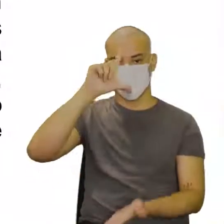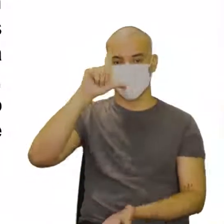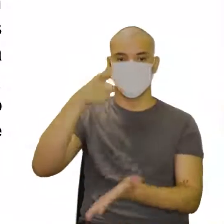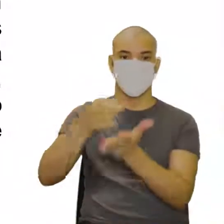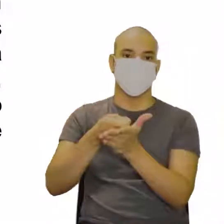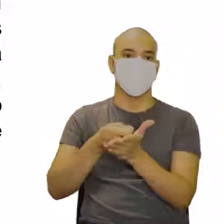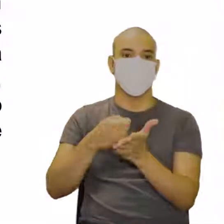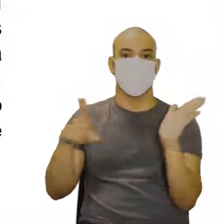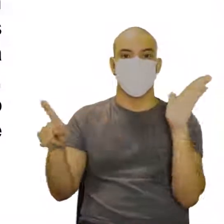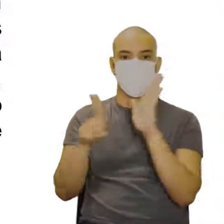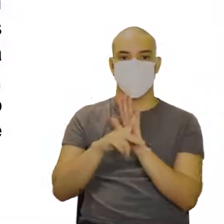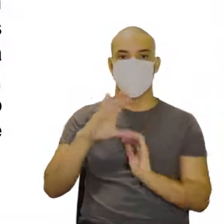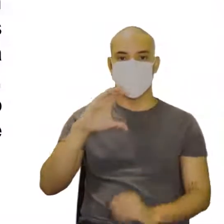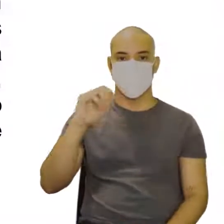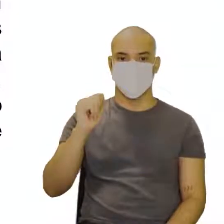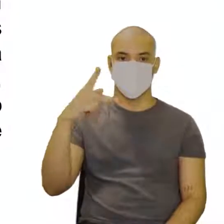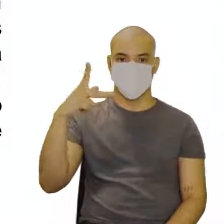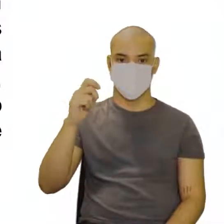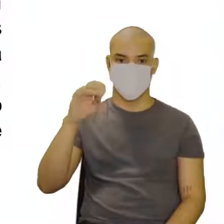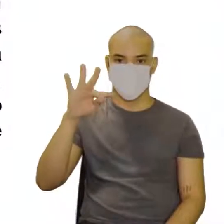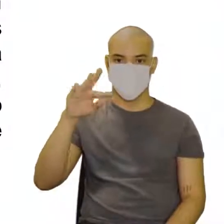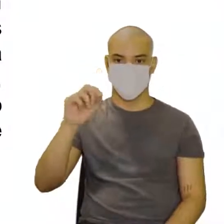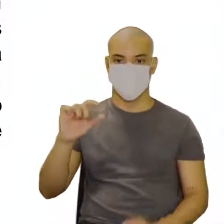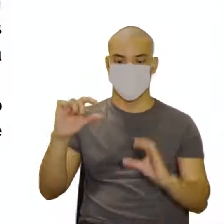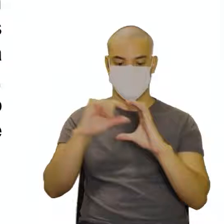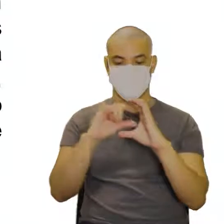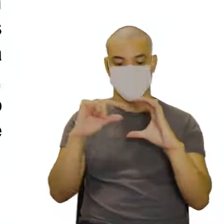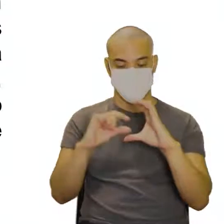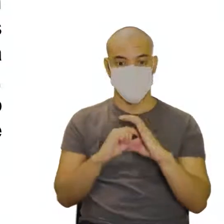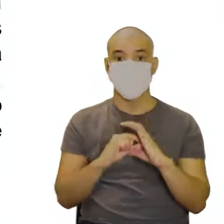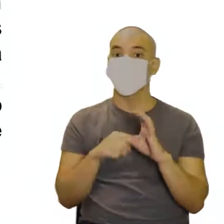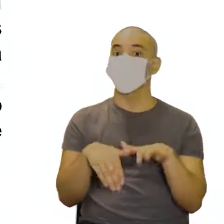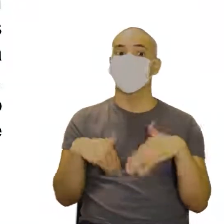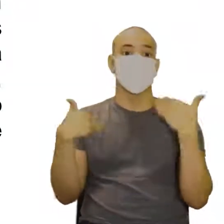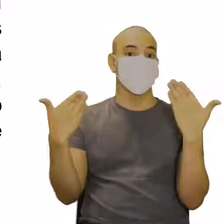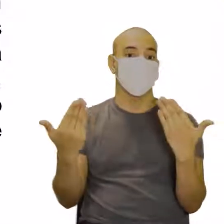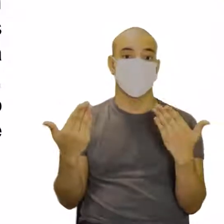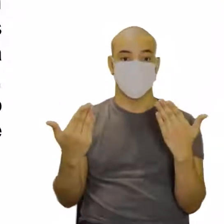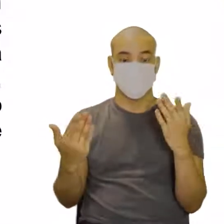da capacitância de um capacitor. Vamos lá, quais são esses